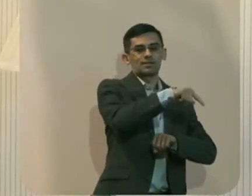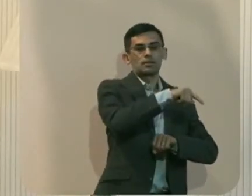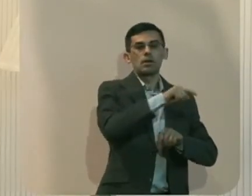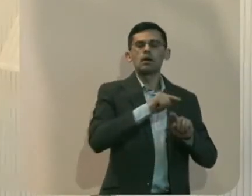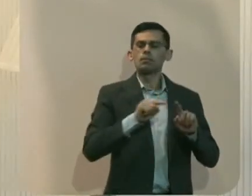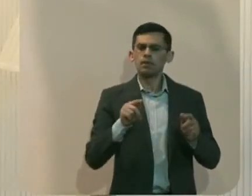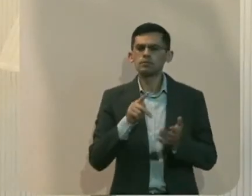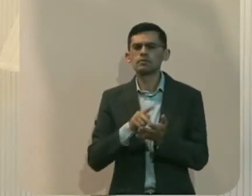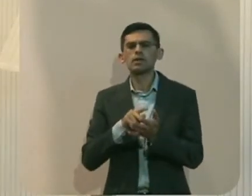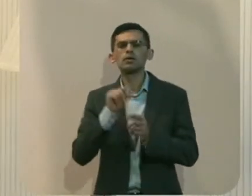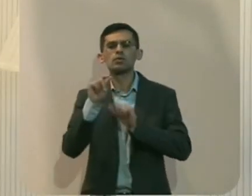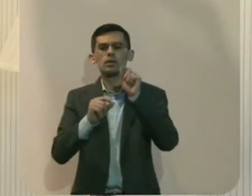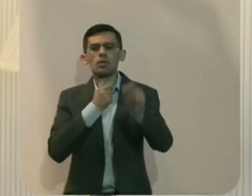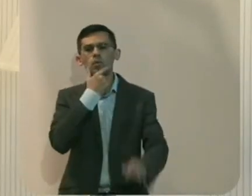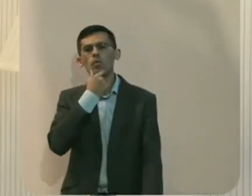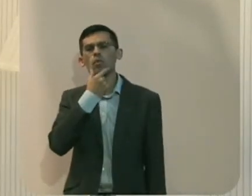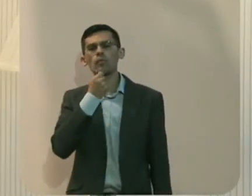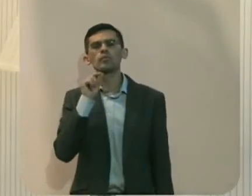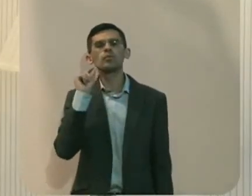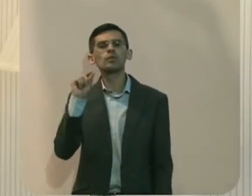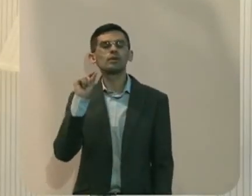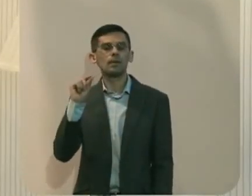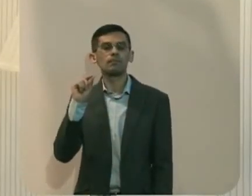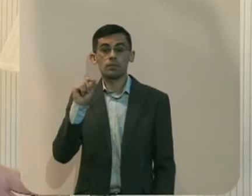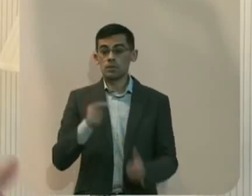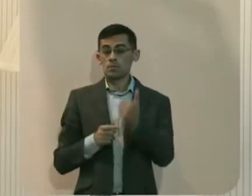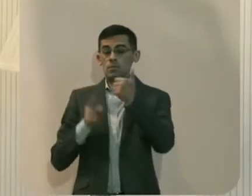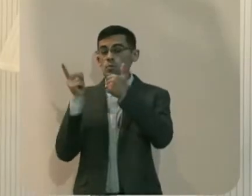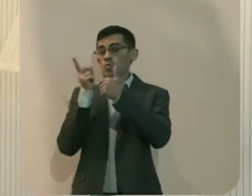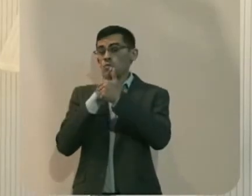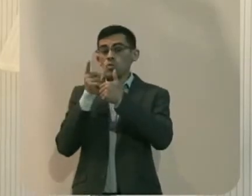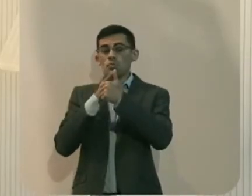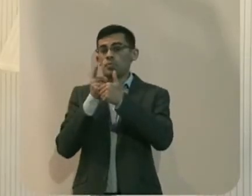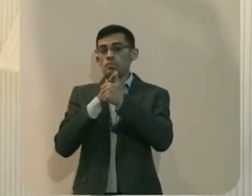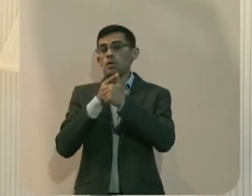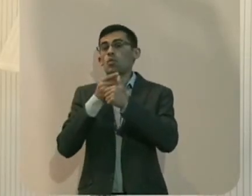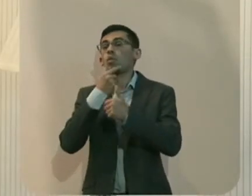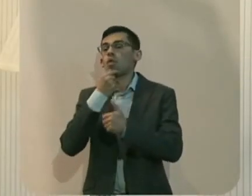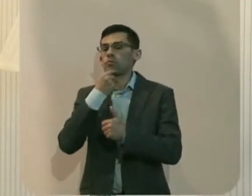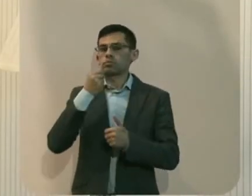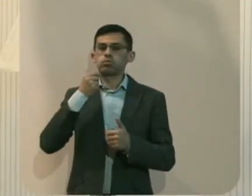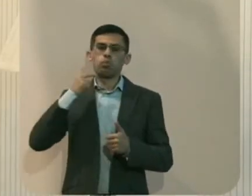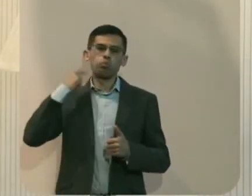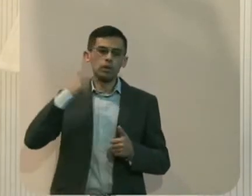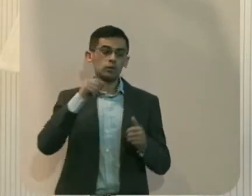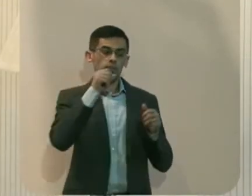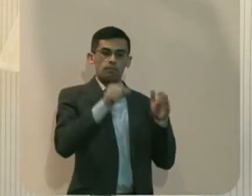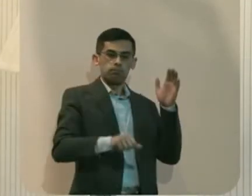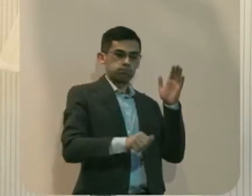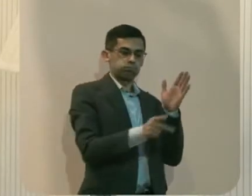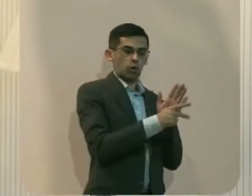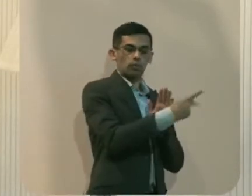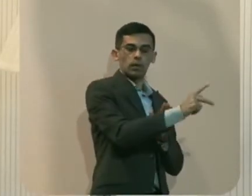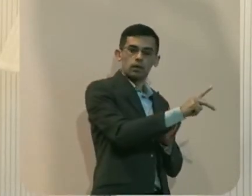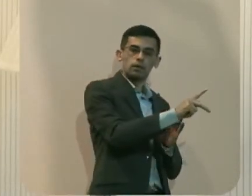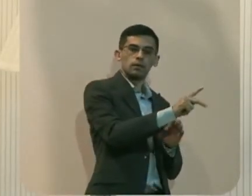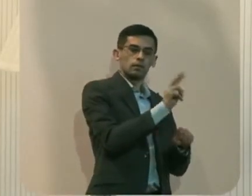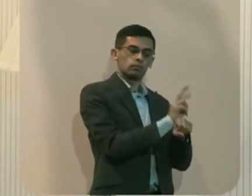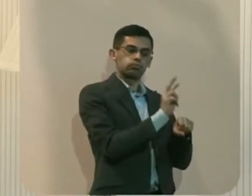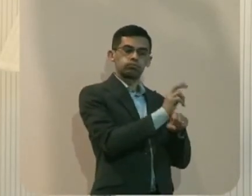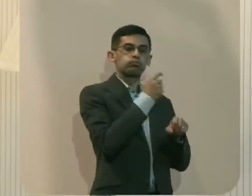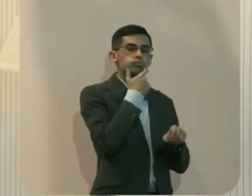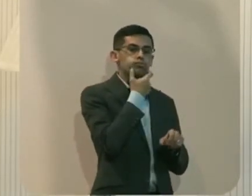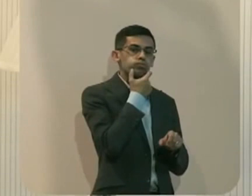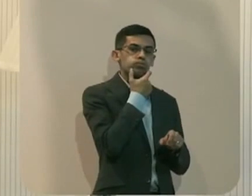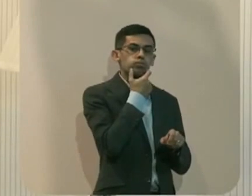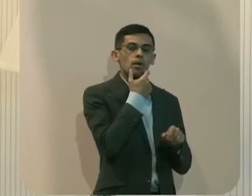é interessante que esse homem de Deus foi o primeiro-ministro da Inglaterra naquele tempo, por isso ele foi chamado de protetor da